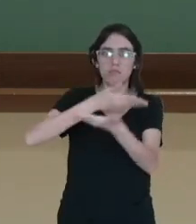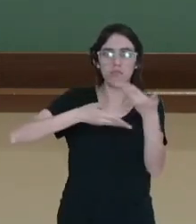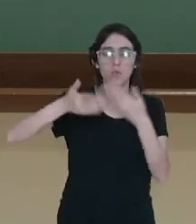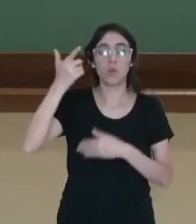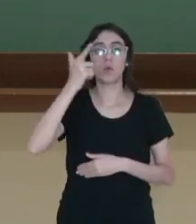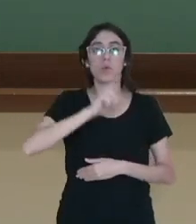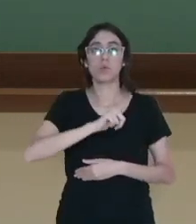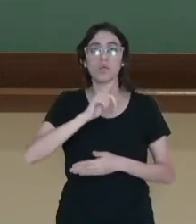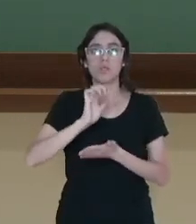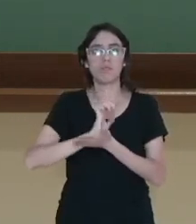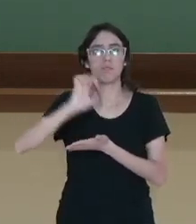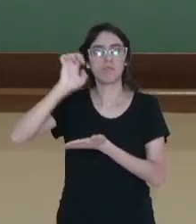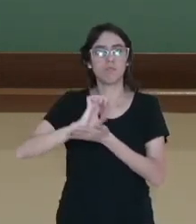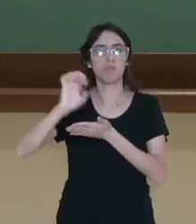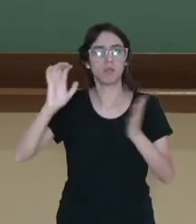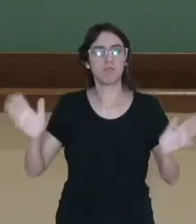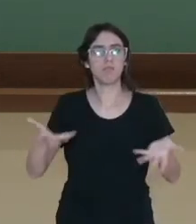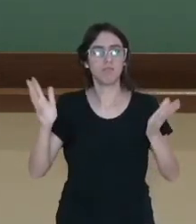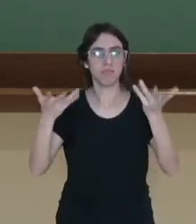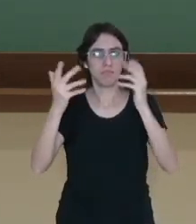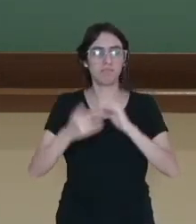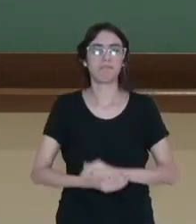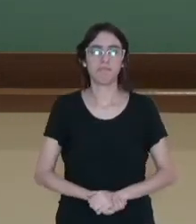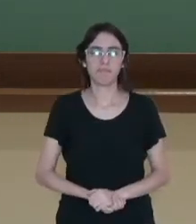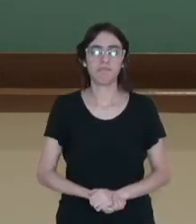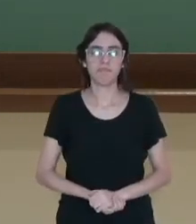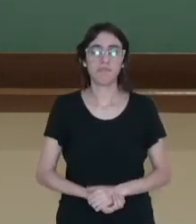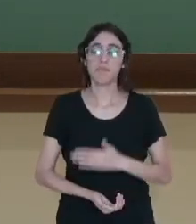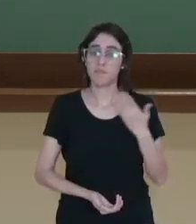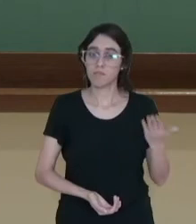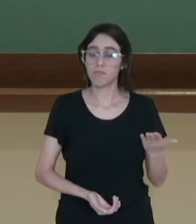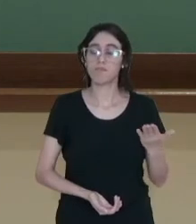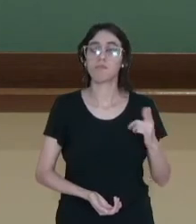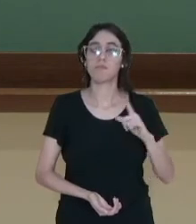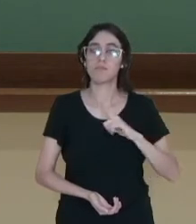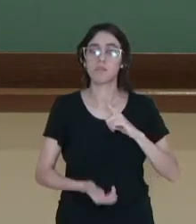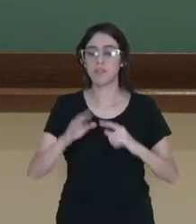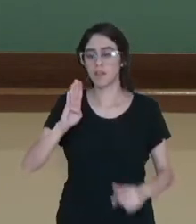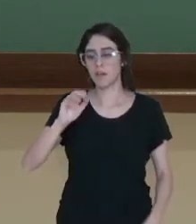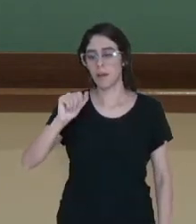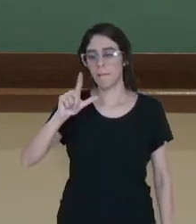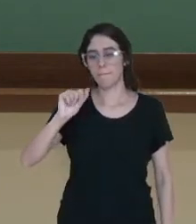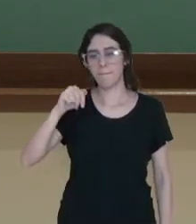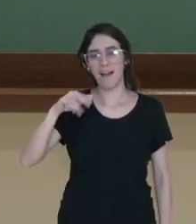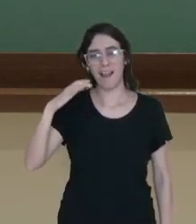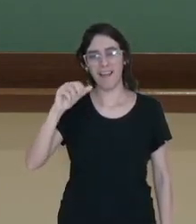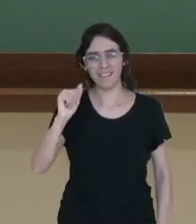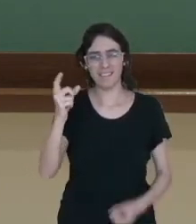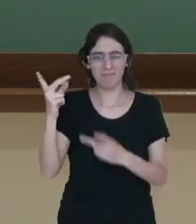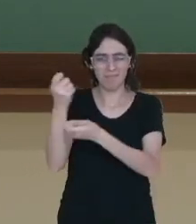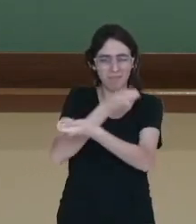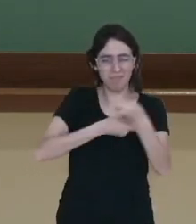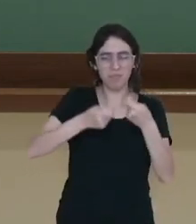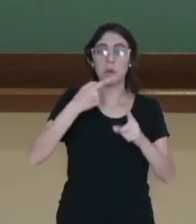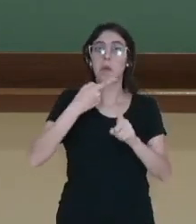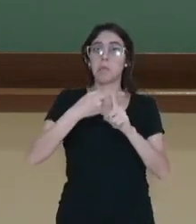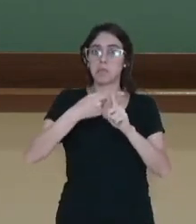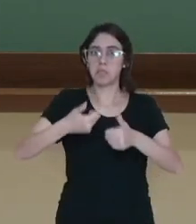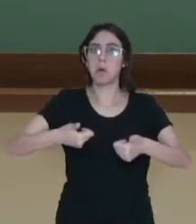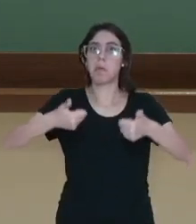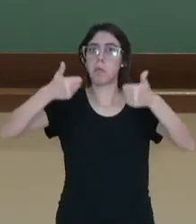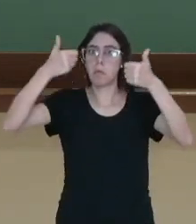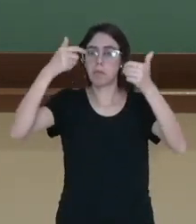das exportações no país. Então, os saldos da balança comercial se mantiveram positivos durante todo o